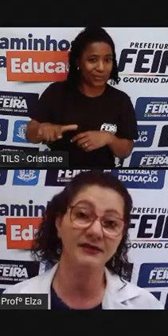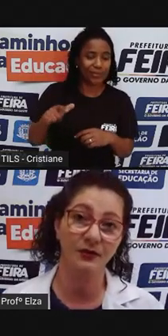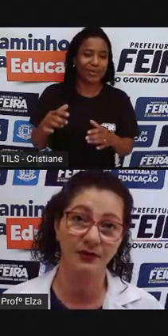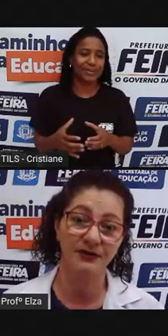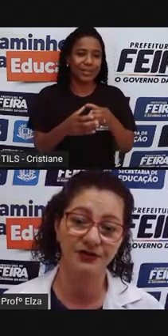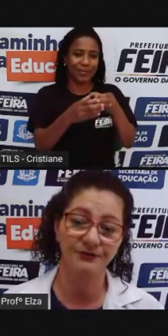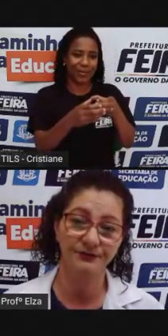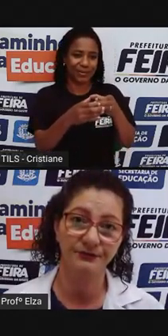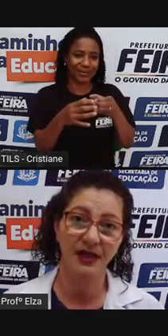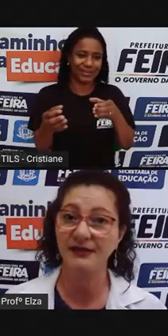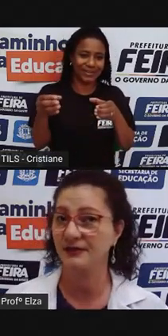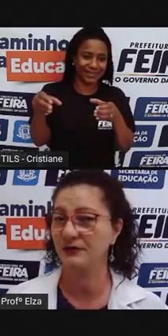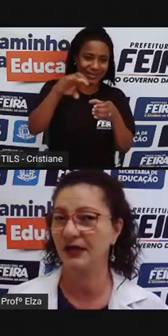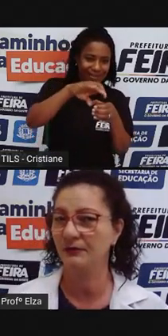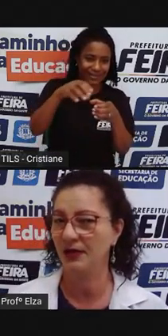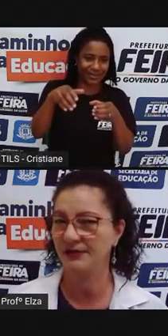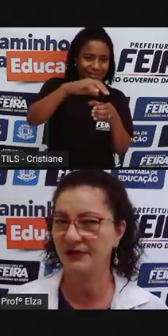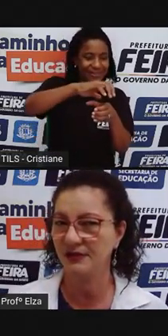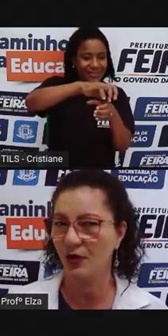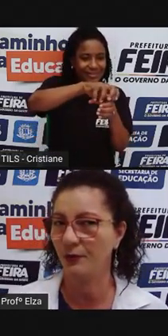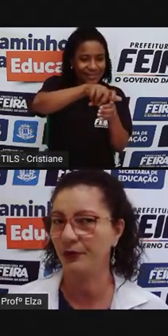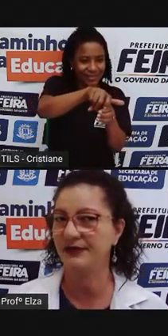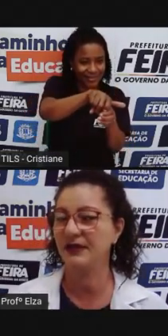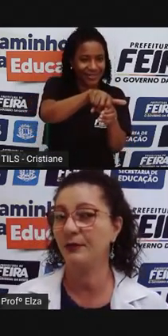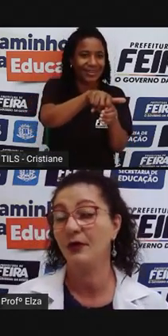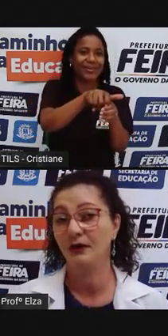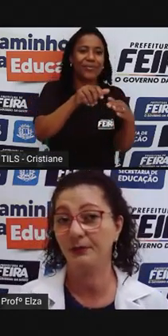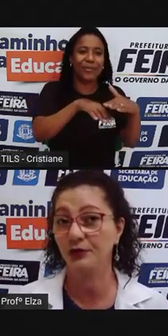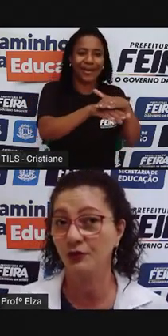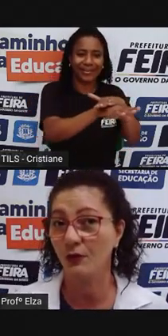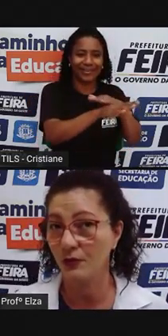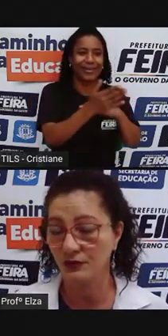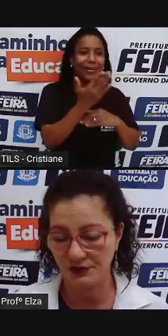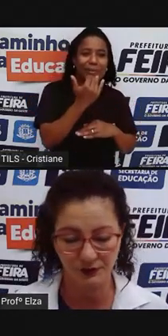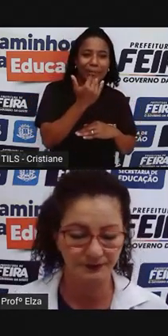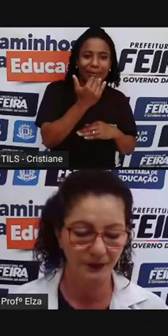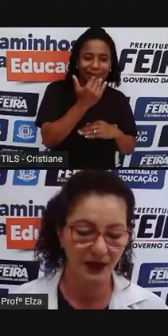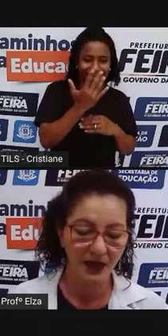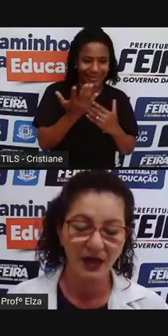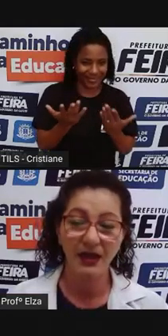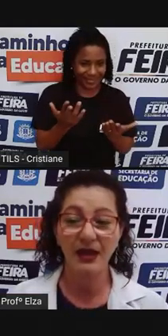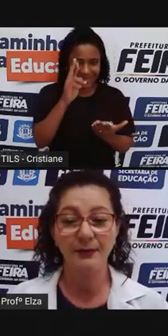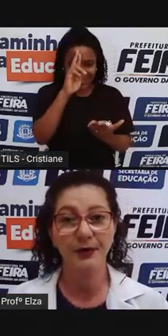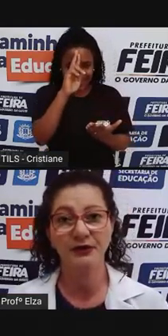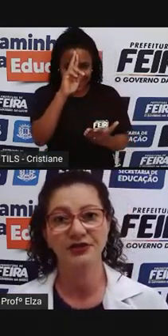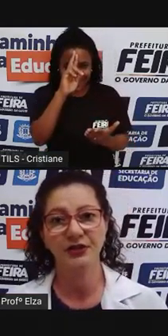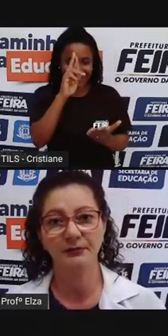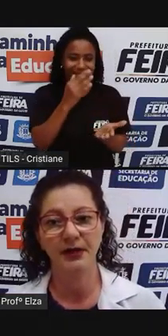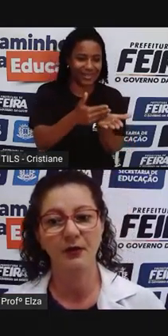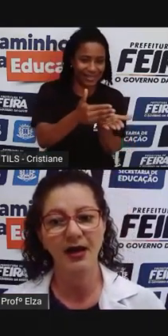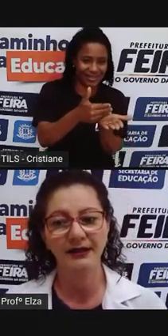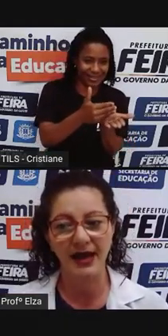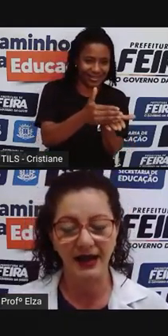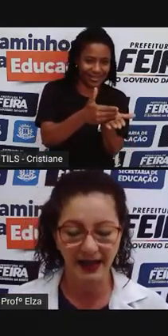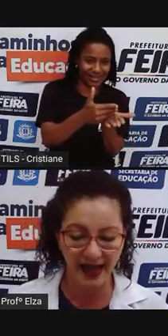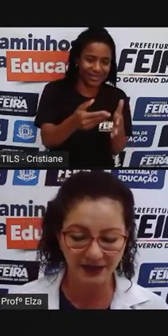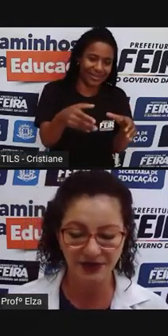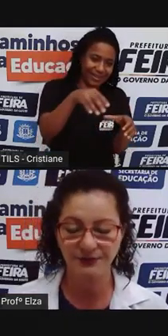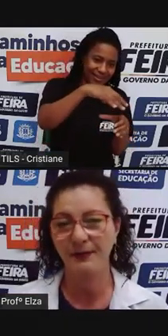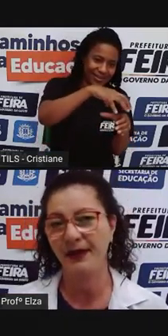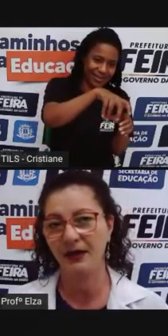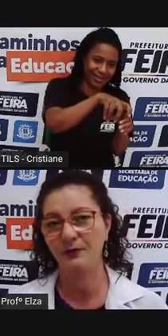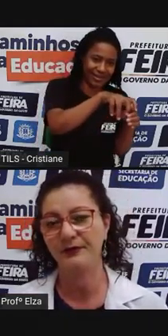as sobras, né? Os alimentos que sobram, por exemplo, depois do almoço. E é importante também guardar